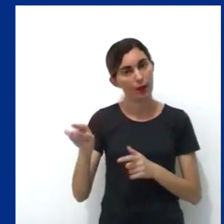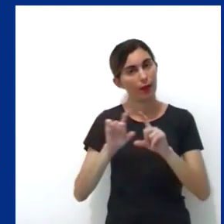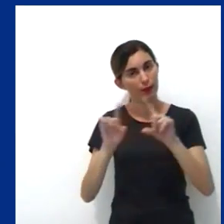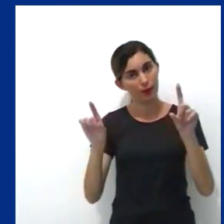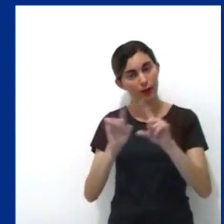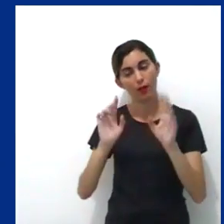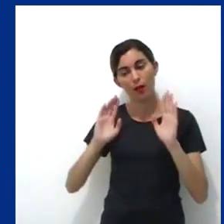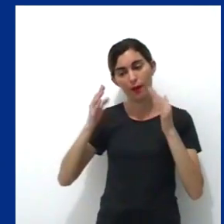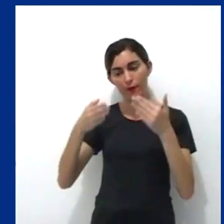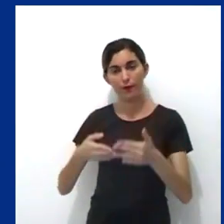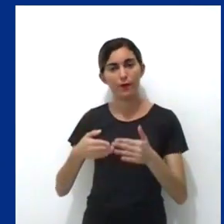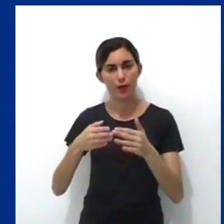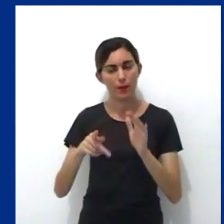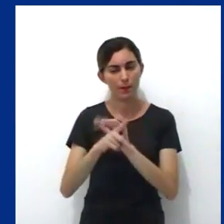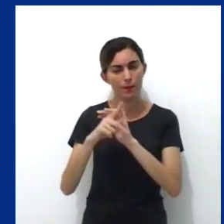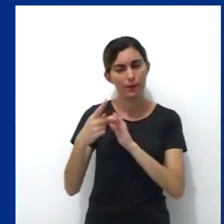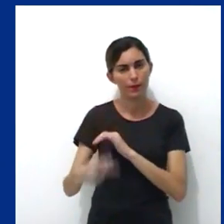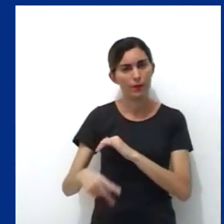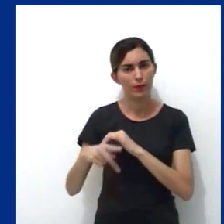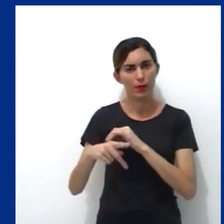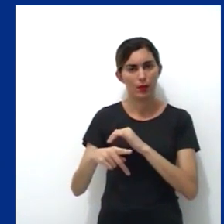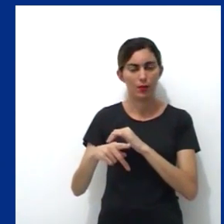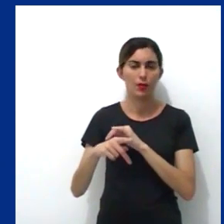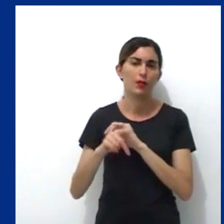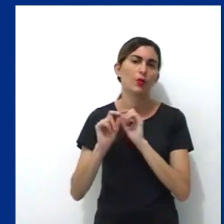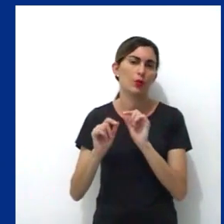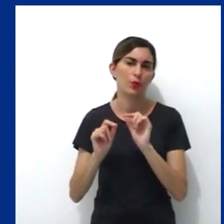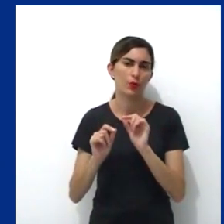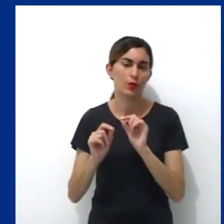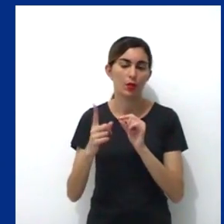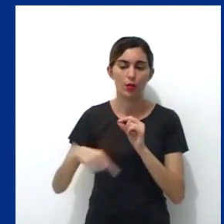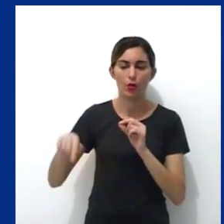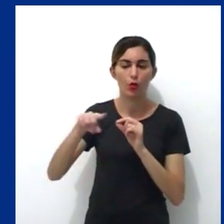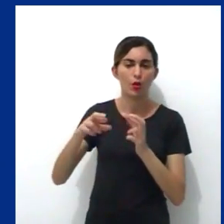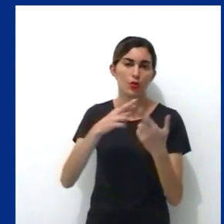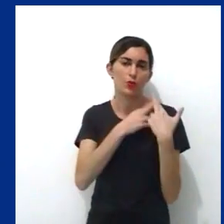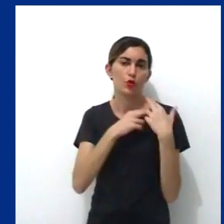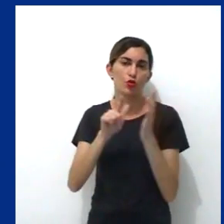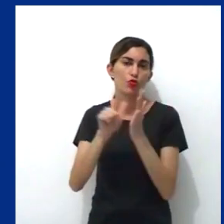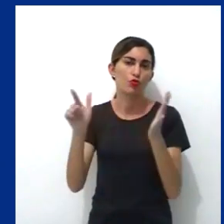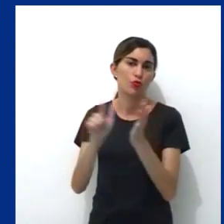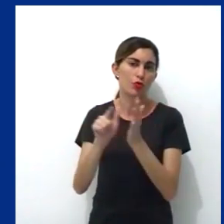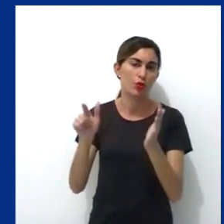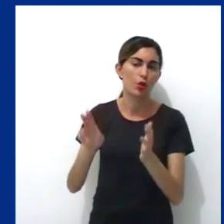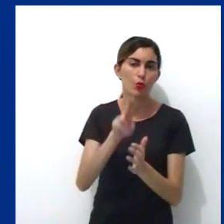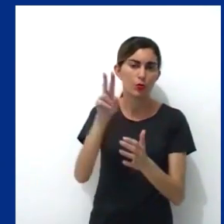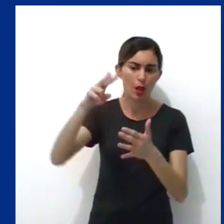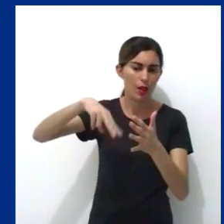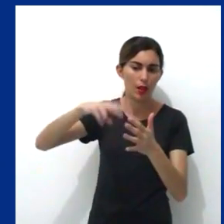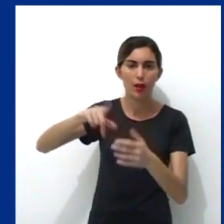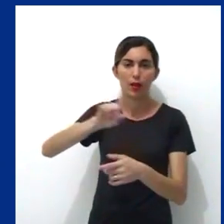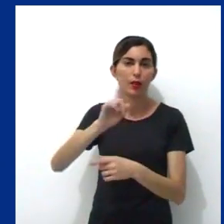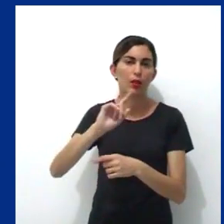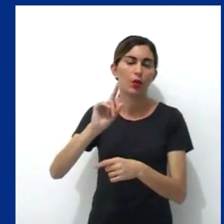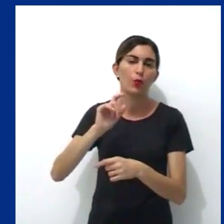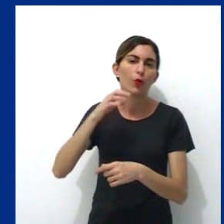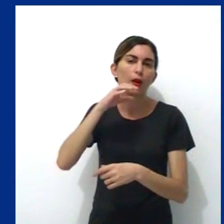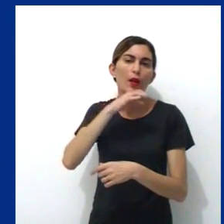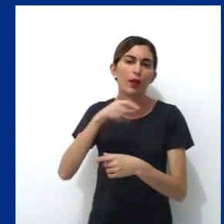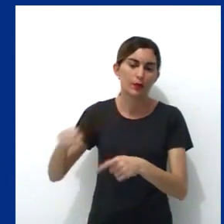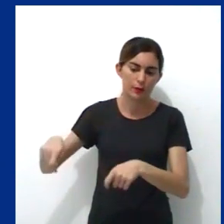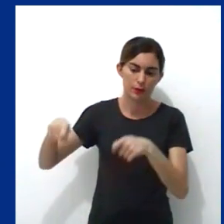das notícias. Você vê que por dentro está com a aspa. O que é que significa dizer isso? O que é que ele está querendo